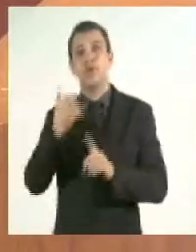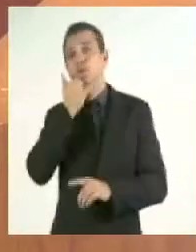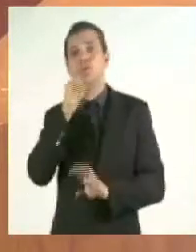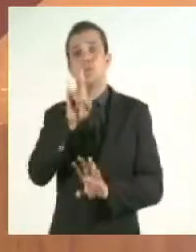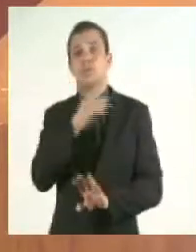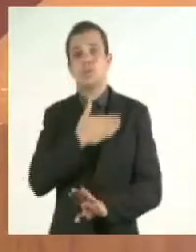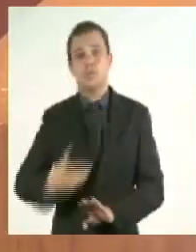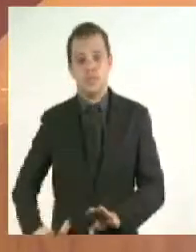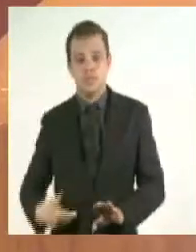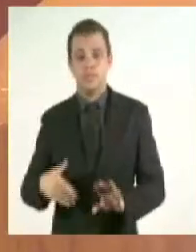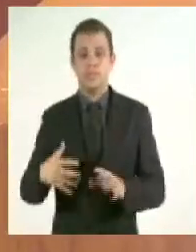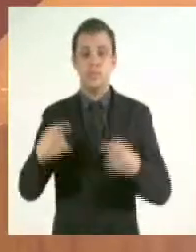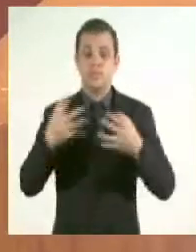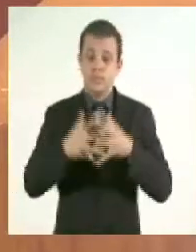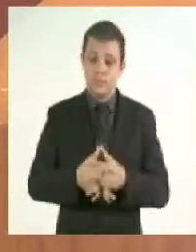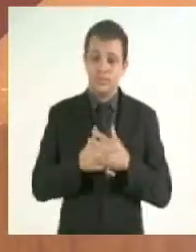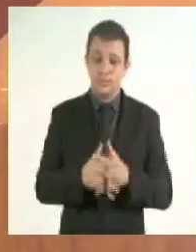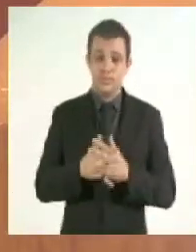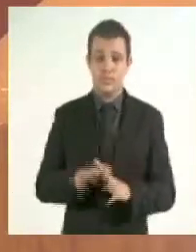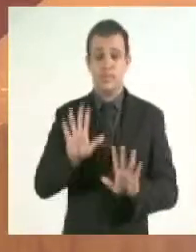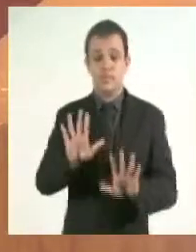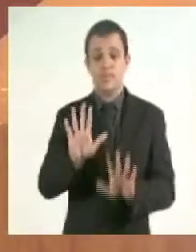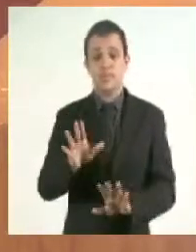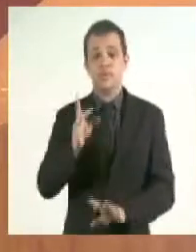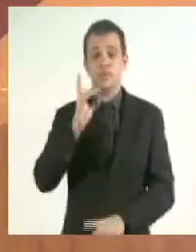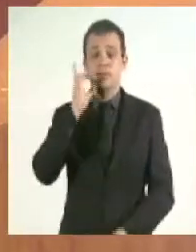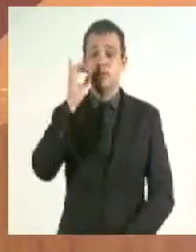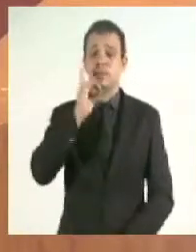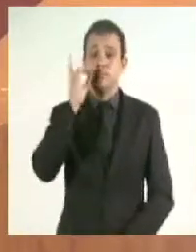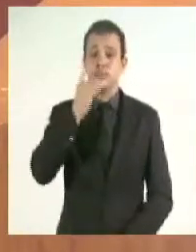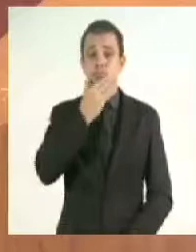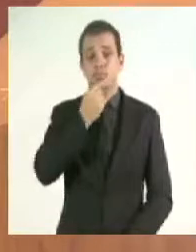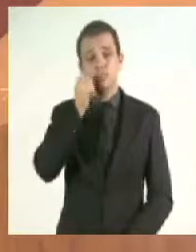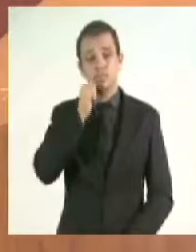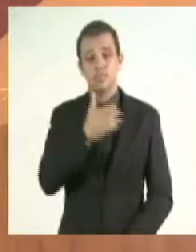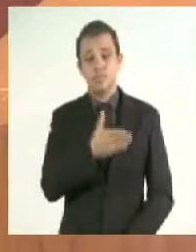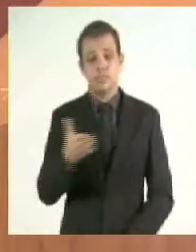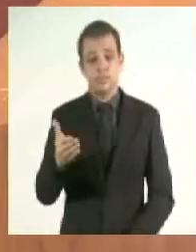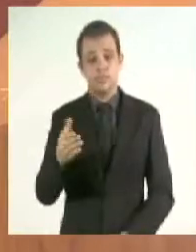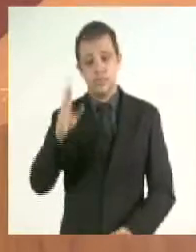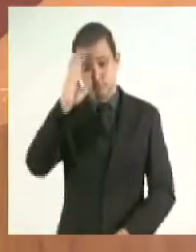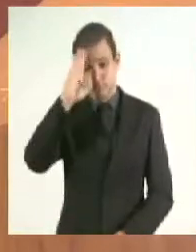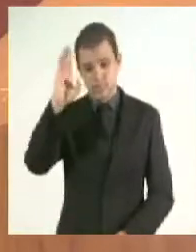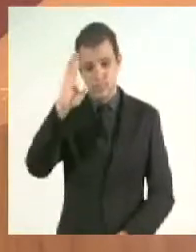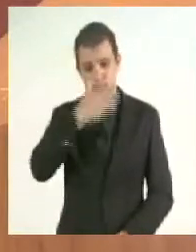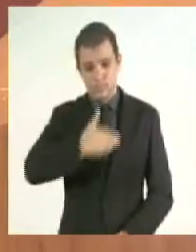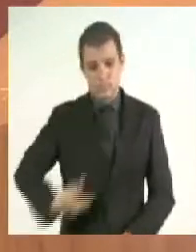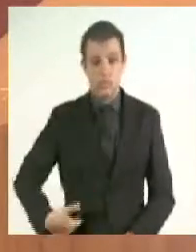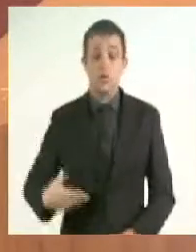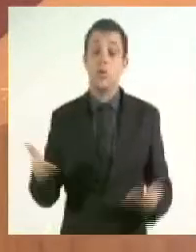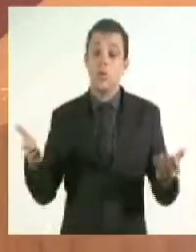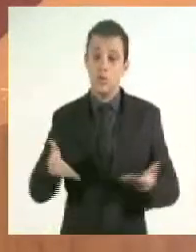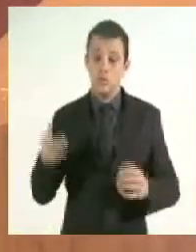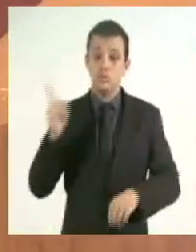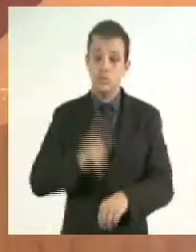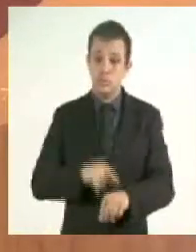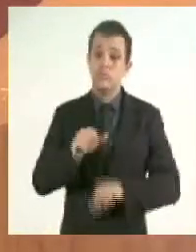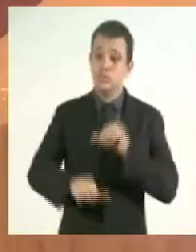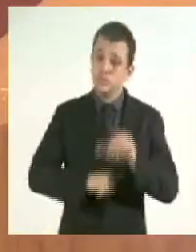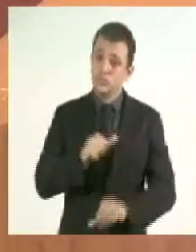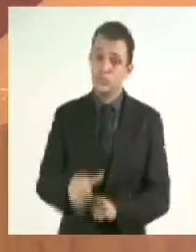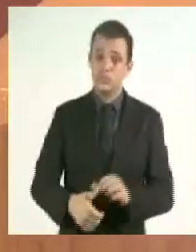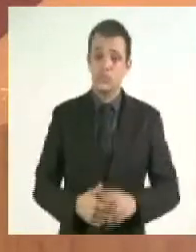Mas, deputadas e deputados, principalmente os aliados do governo, nós estamos na era da mudança, deputados.